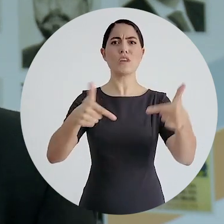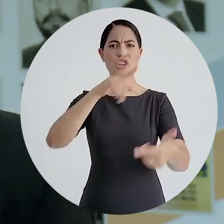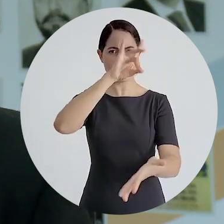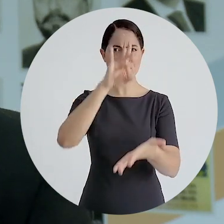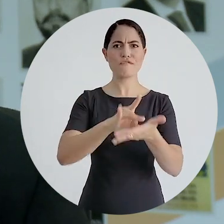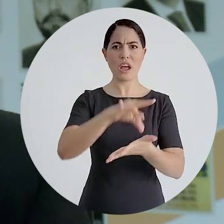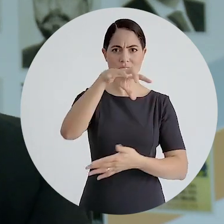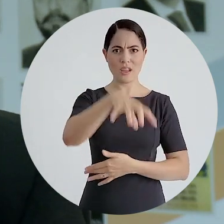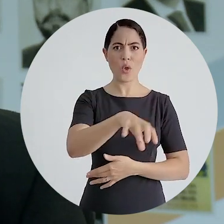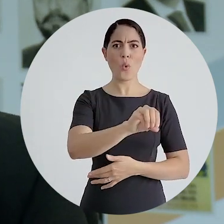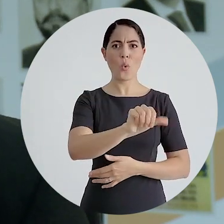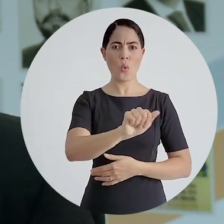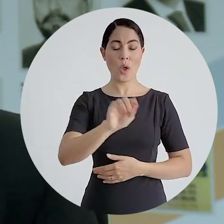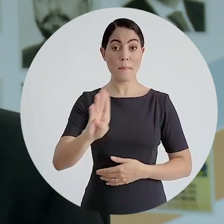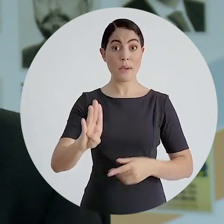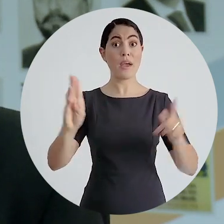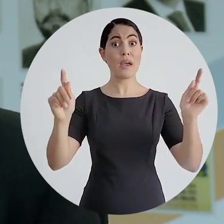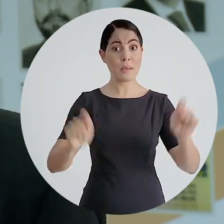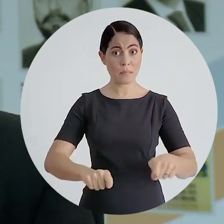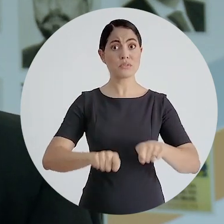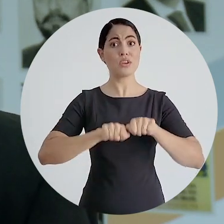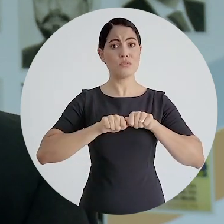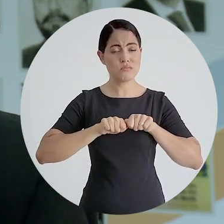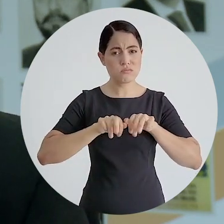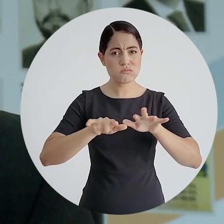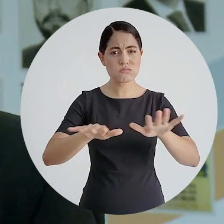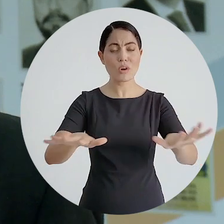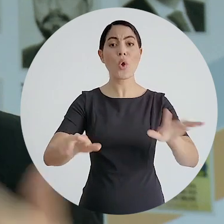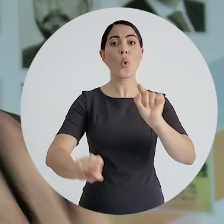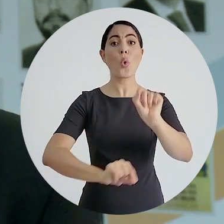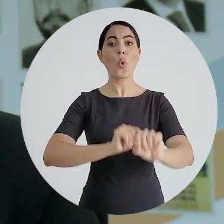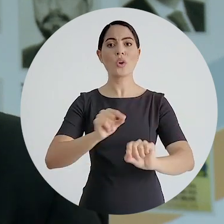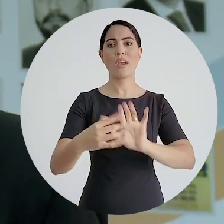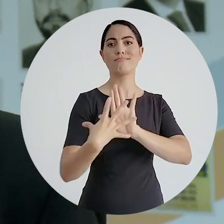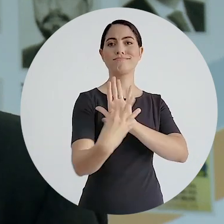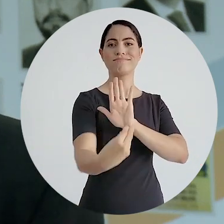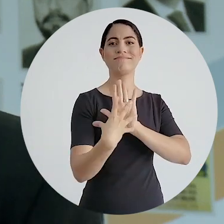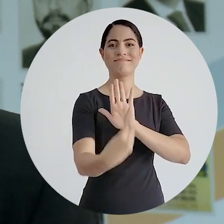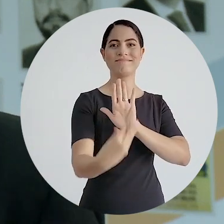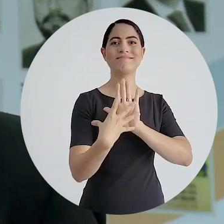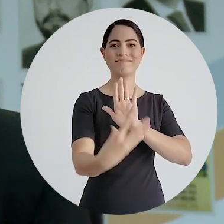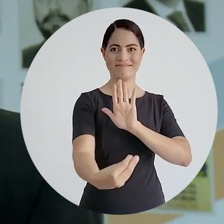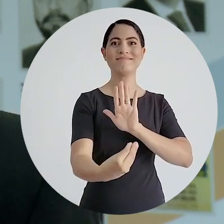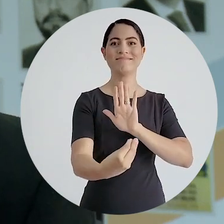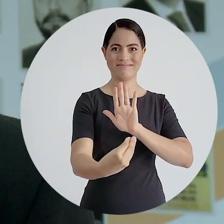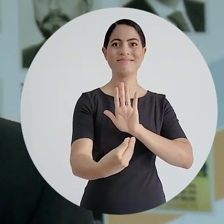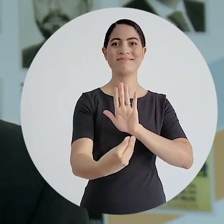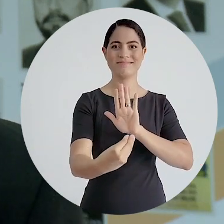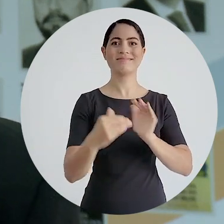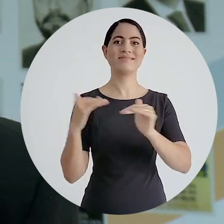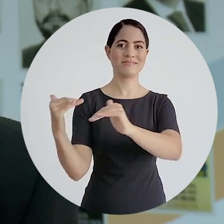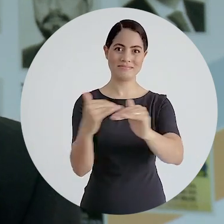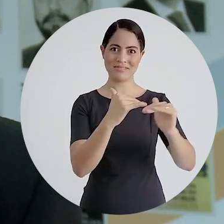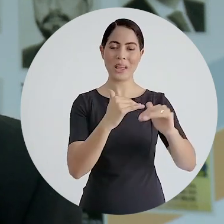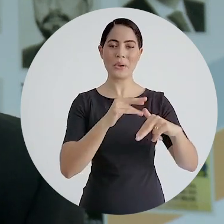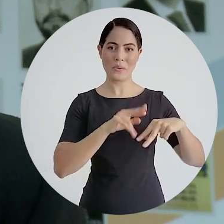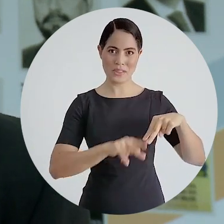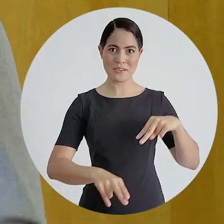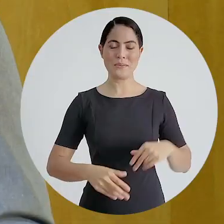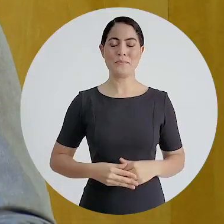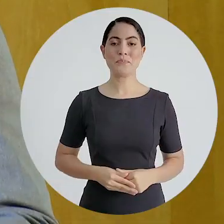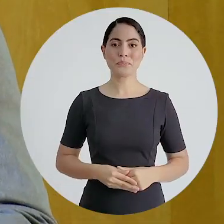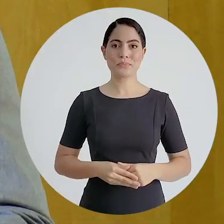das estruturas do OAB, mas também com a possibilidade do OAB passar a ser um farol em todo o país no que se refere à garantia da igualdade de